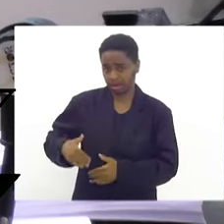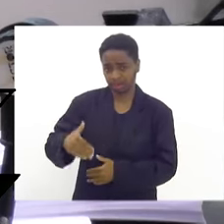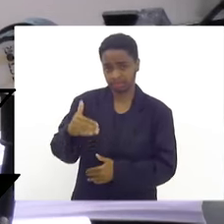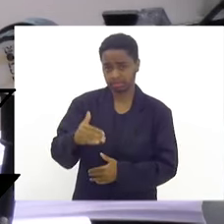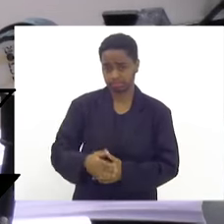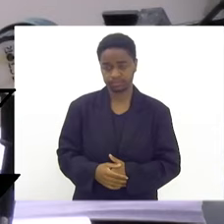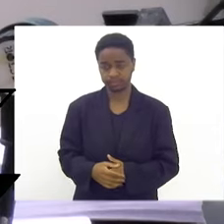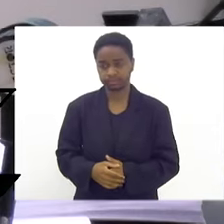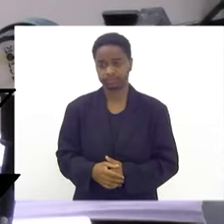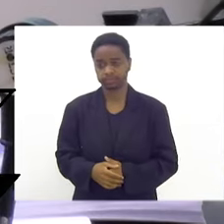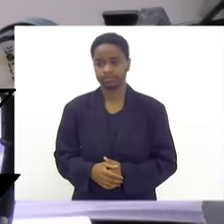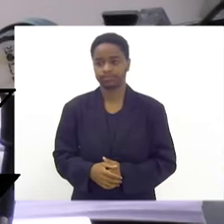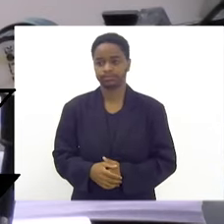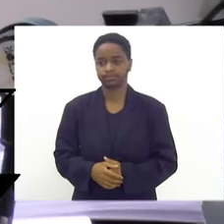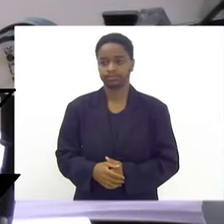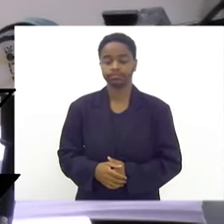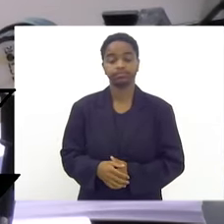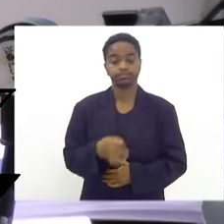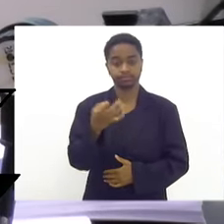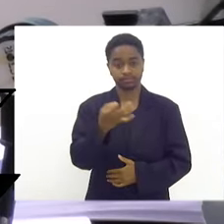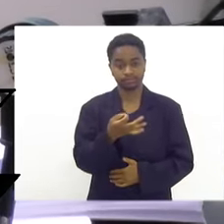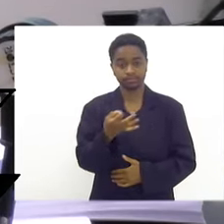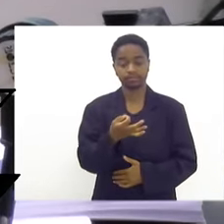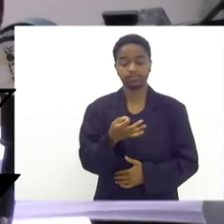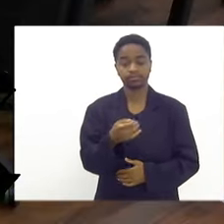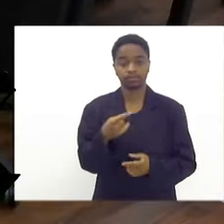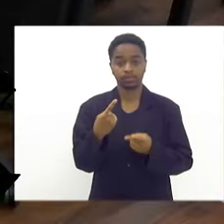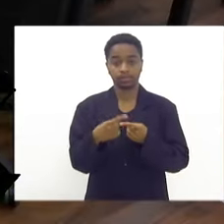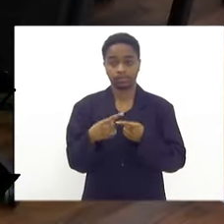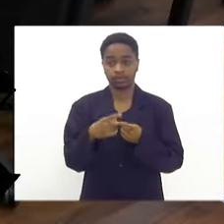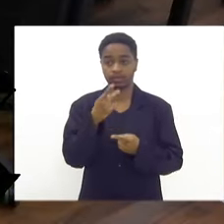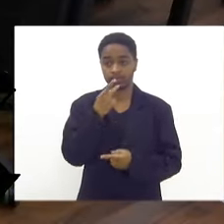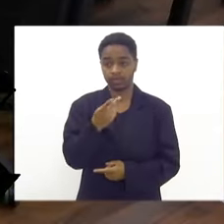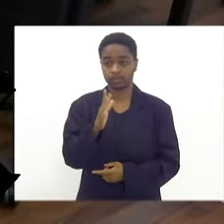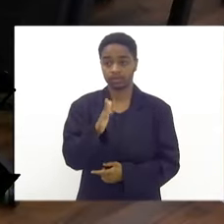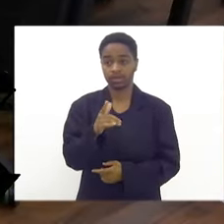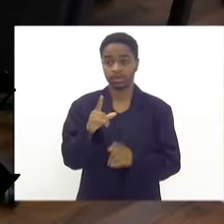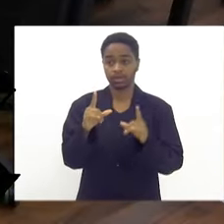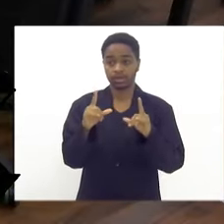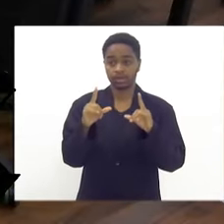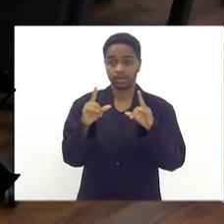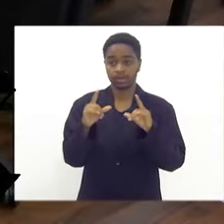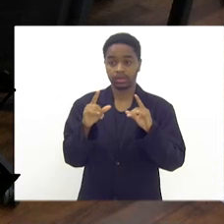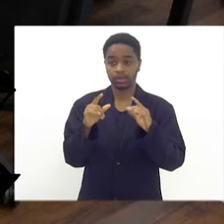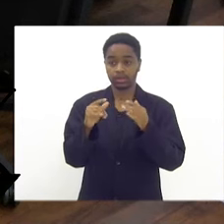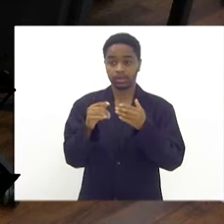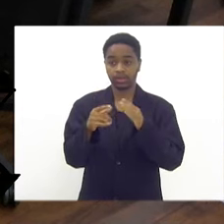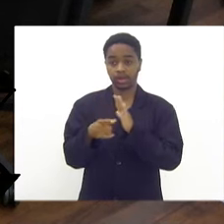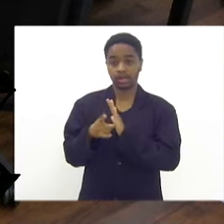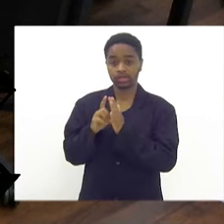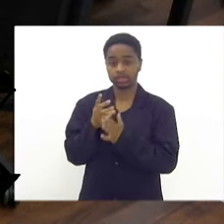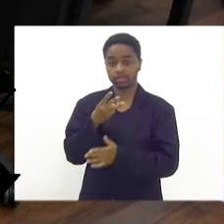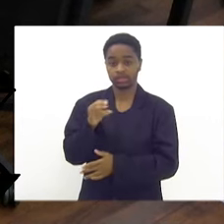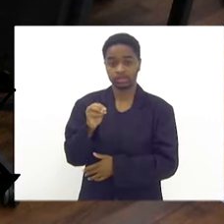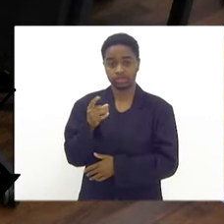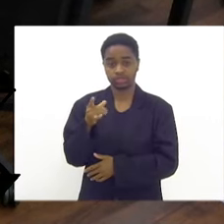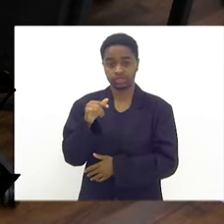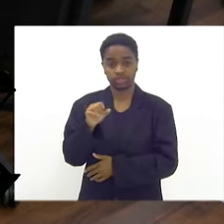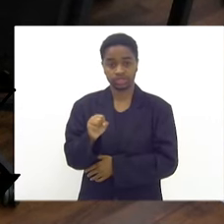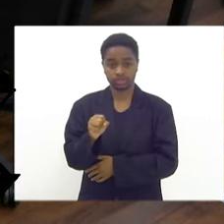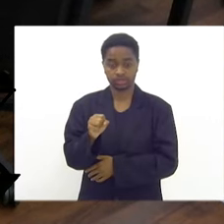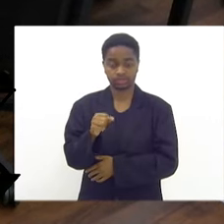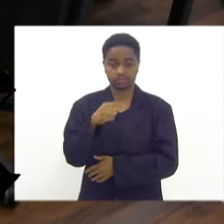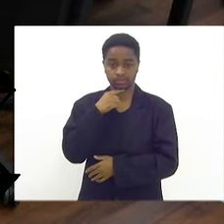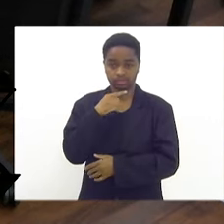certeza Deputado até porque como ele falou há menos de 30 dias aí no cargo ele não vai poder nos responder mas uma pergunta